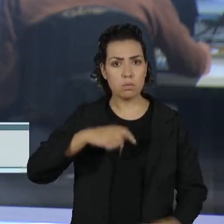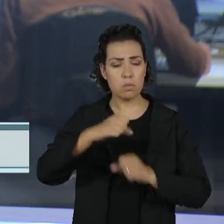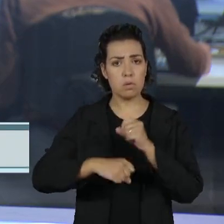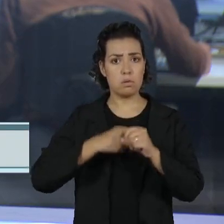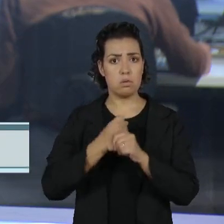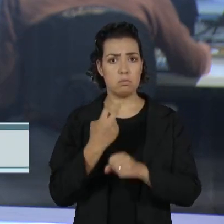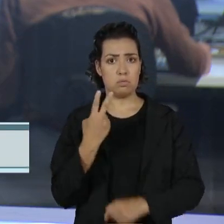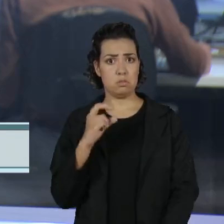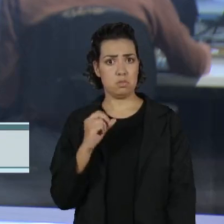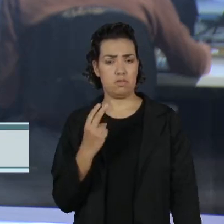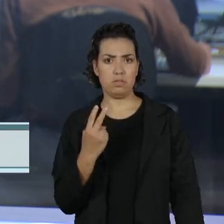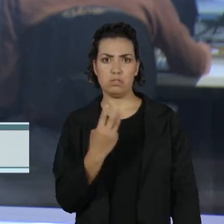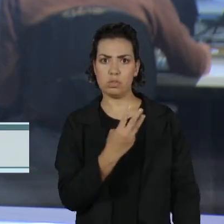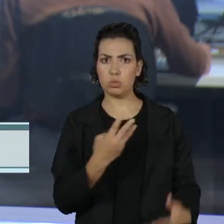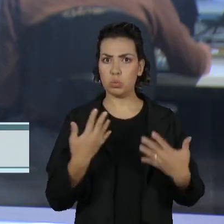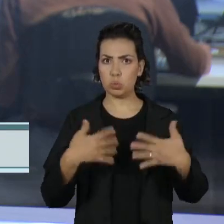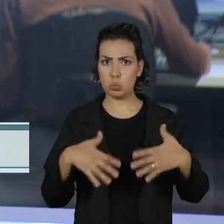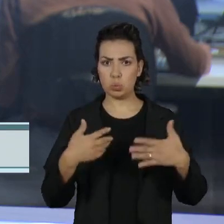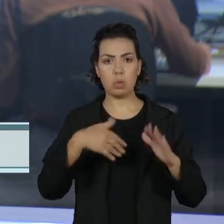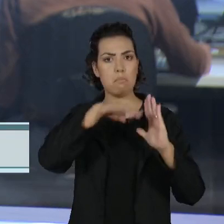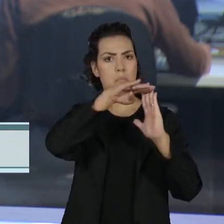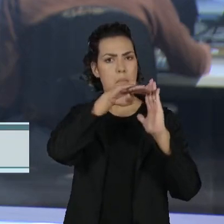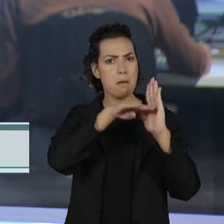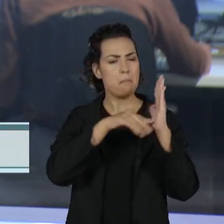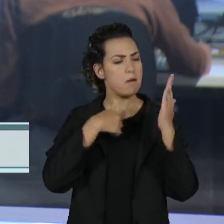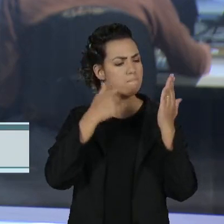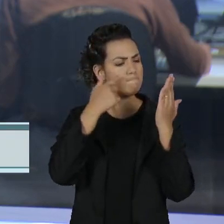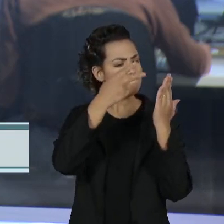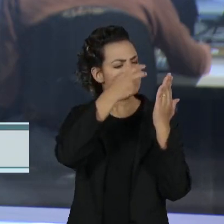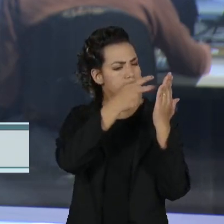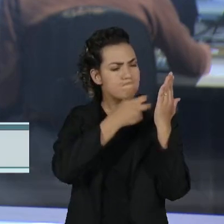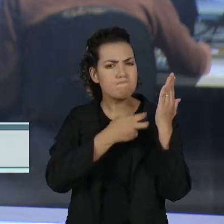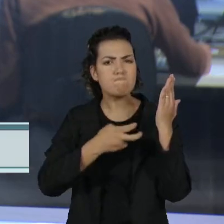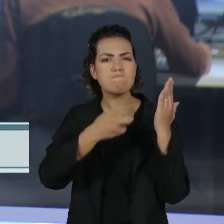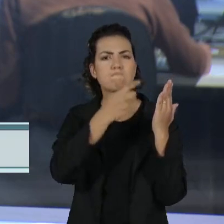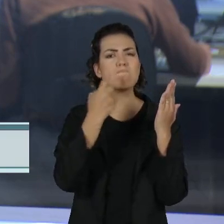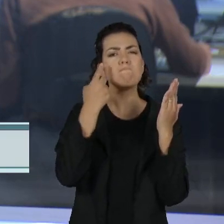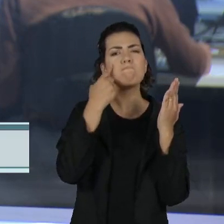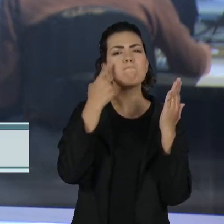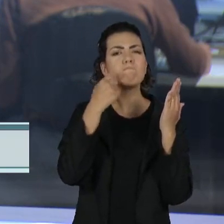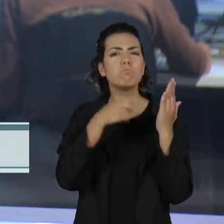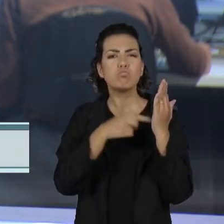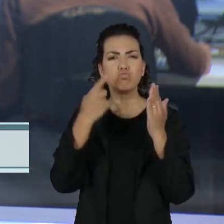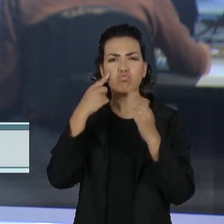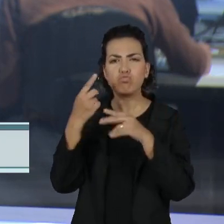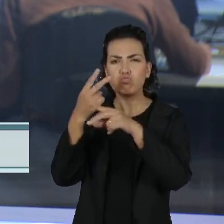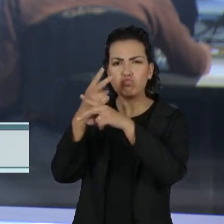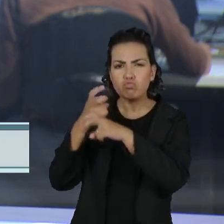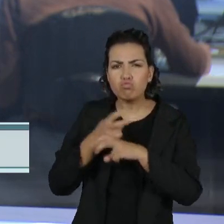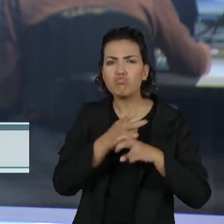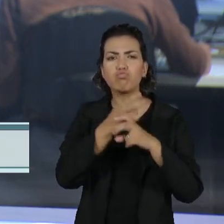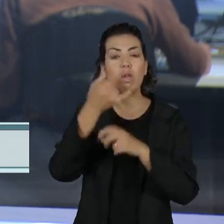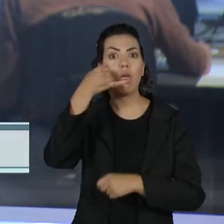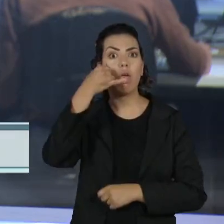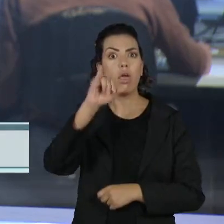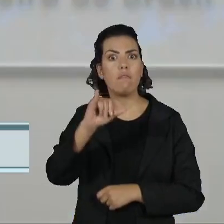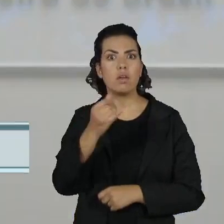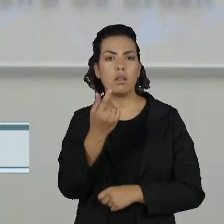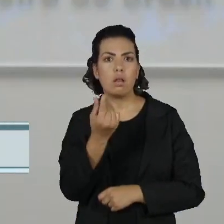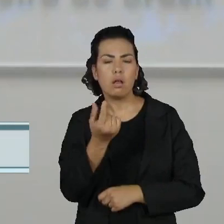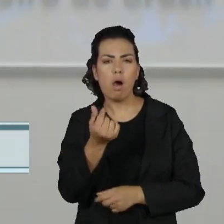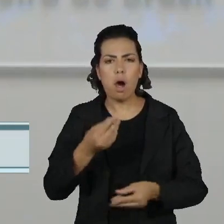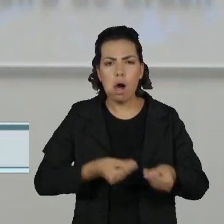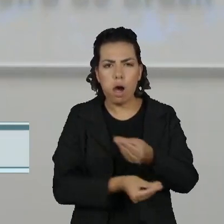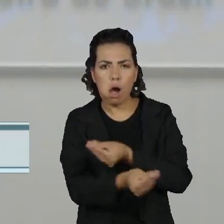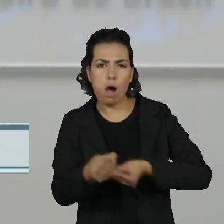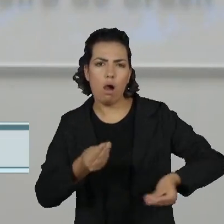movimentações estão num relatório do Conselho de controle de atividade financeira órgão de combate a lavagem de dinheiro